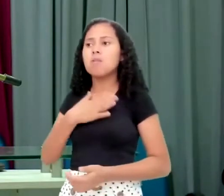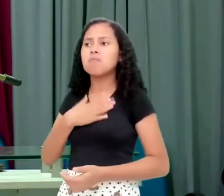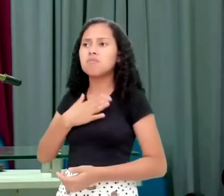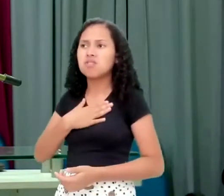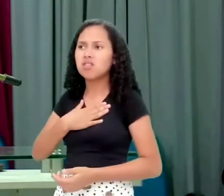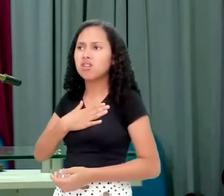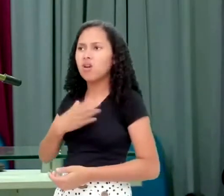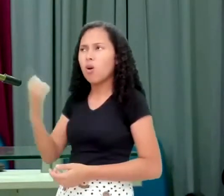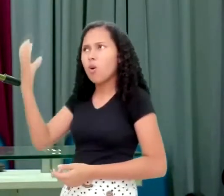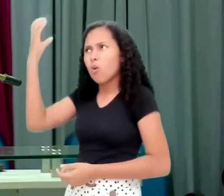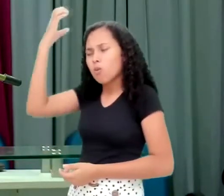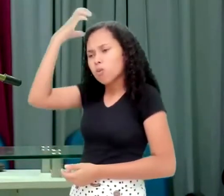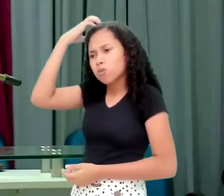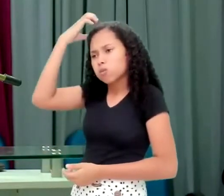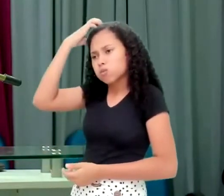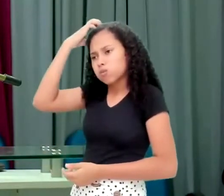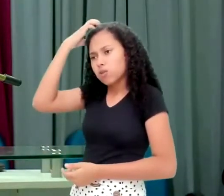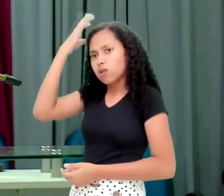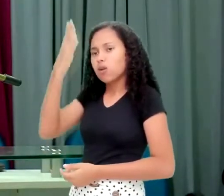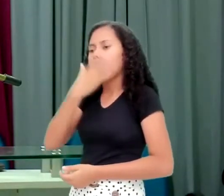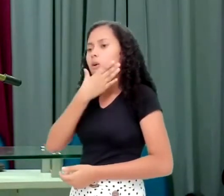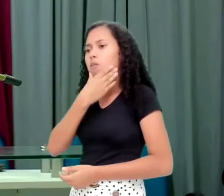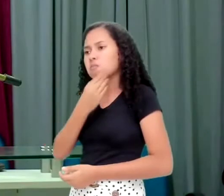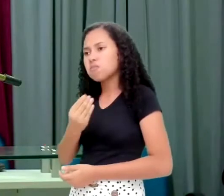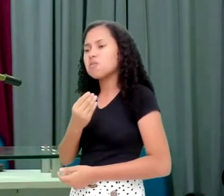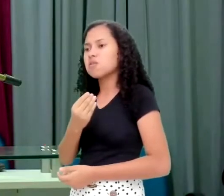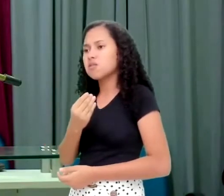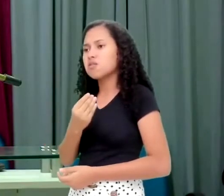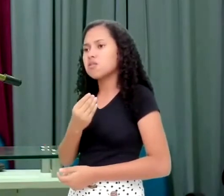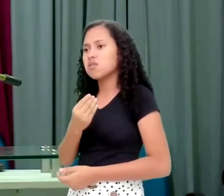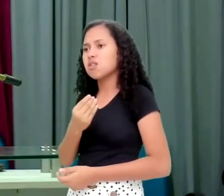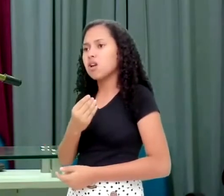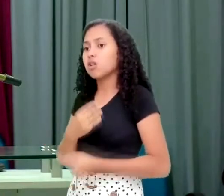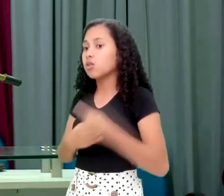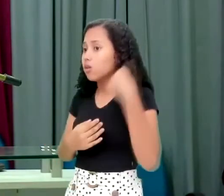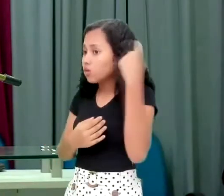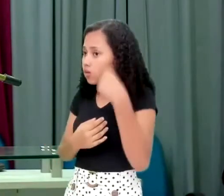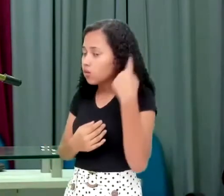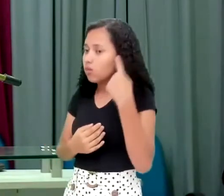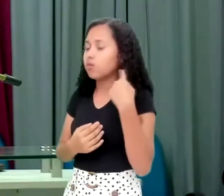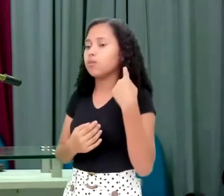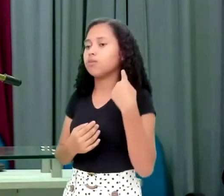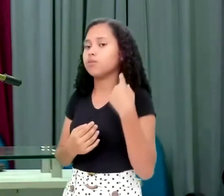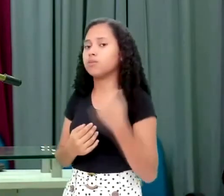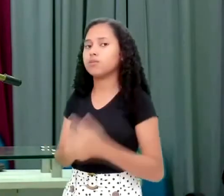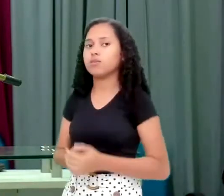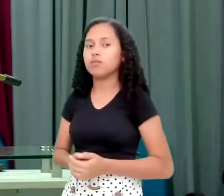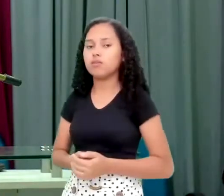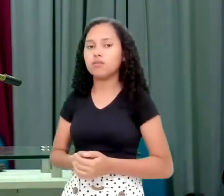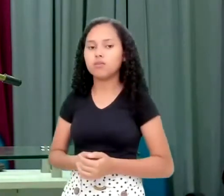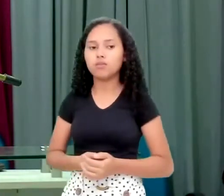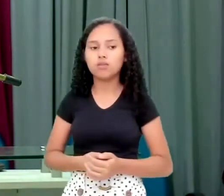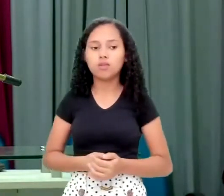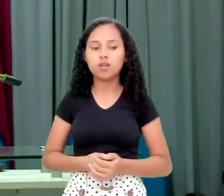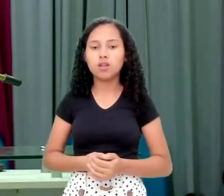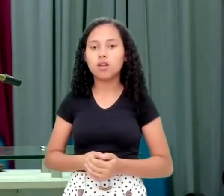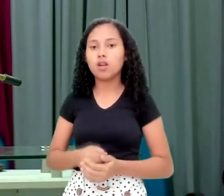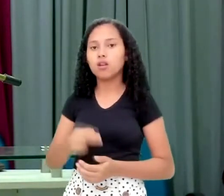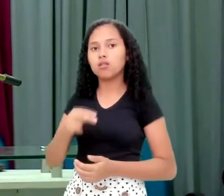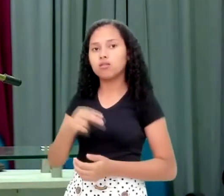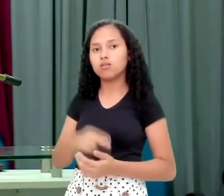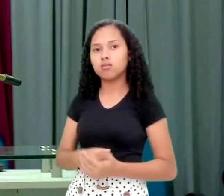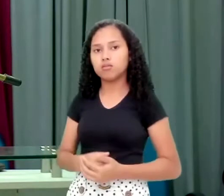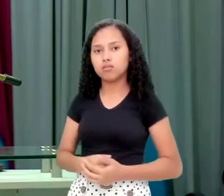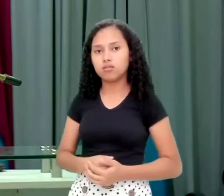culpa. Aquele homem é um louco, tal qual é o seu nome,